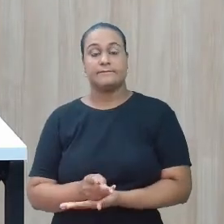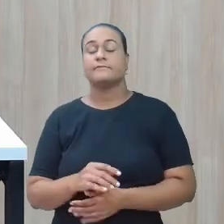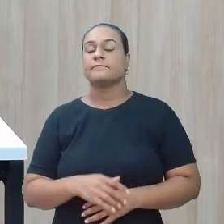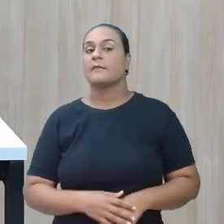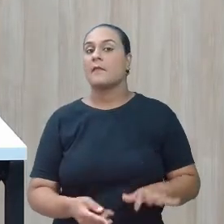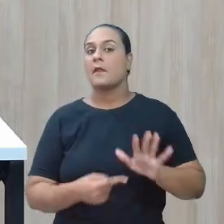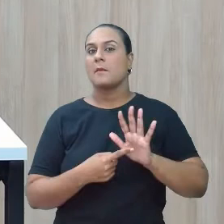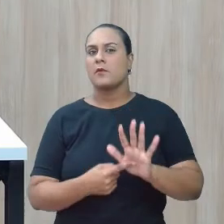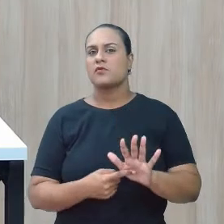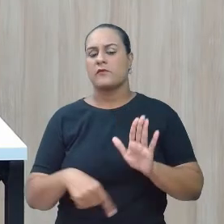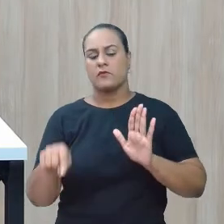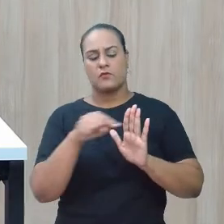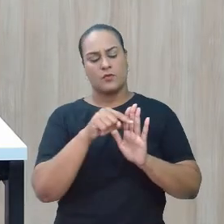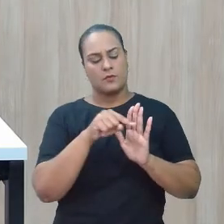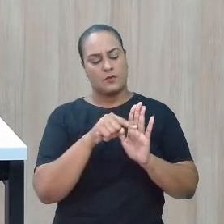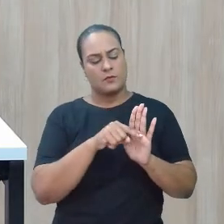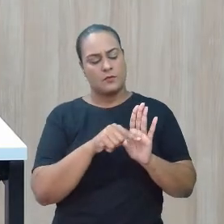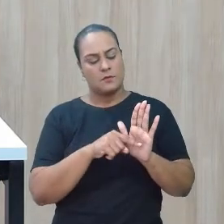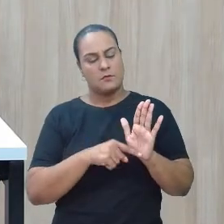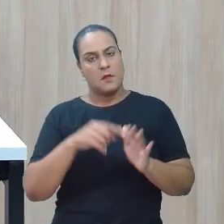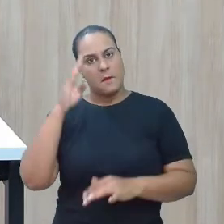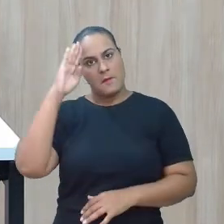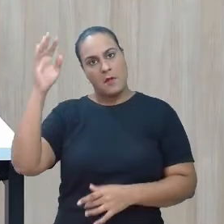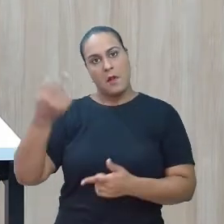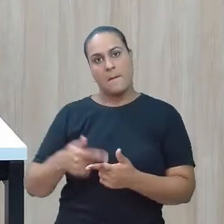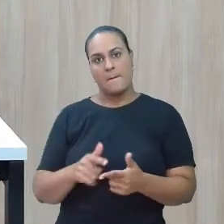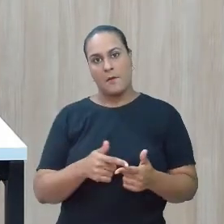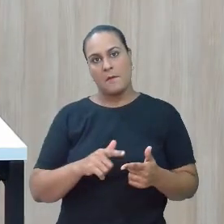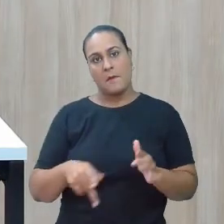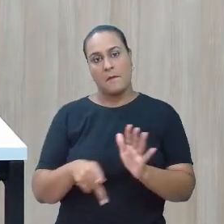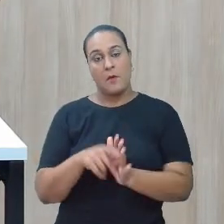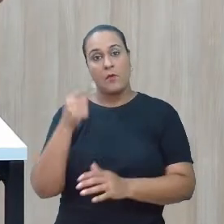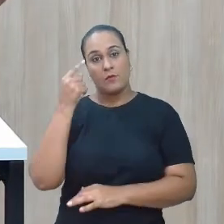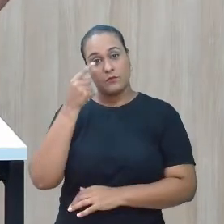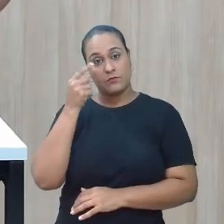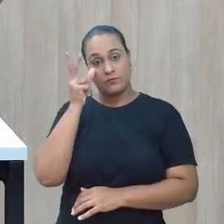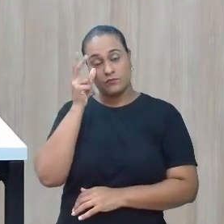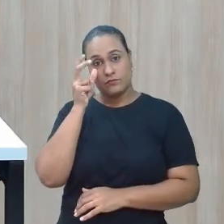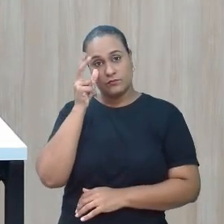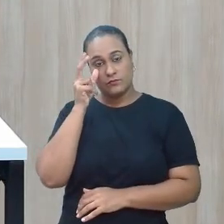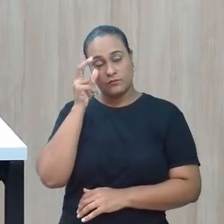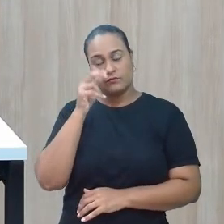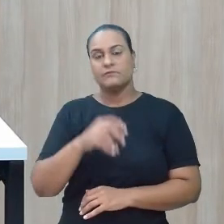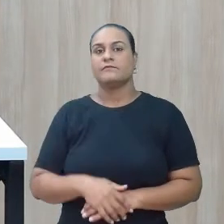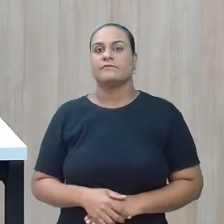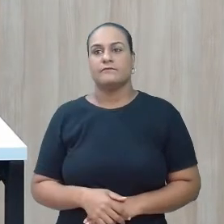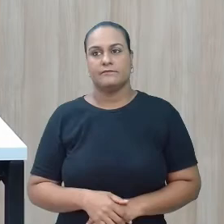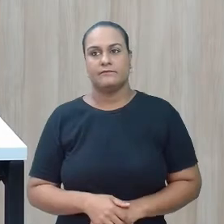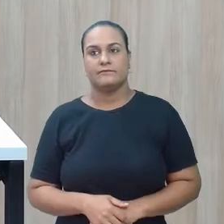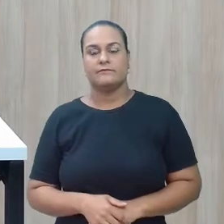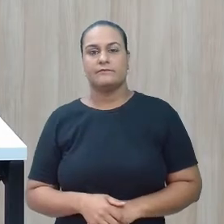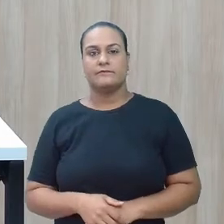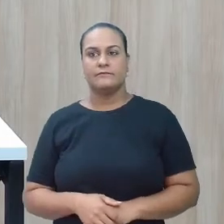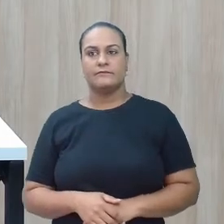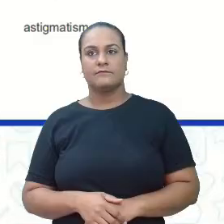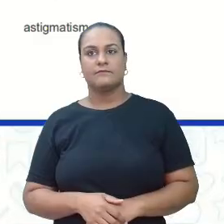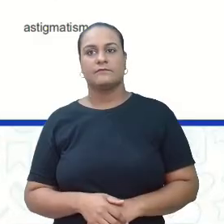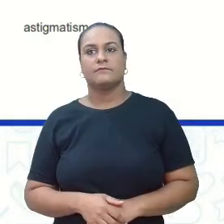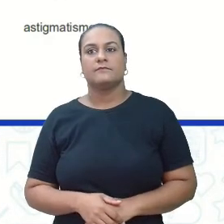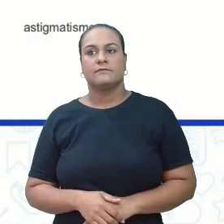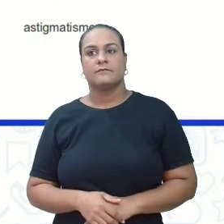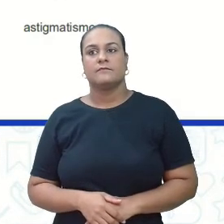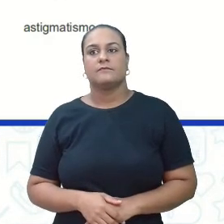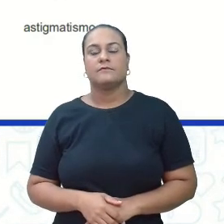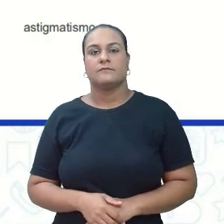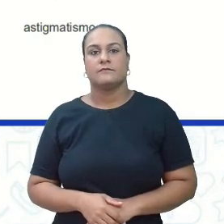para vocês, eu fiz uma lista dos principais problemas de visão. E a gente vai conversar a respeito de alguns. Vamos lá?